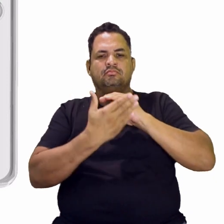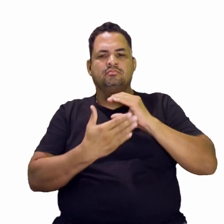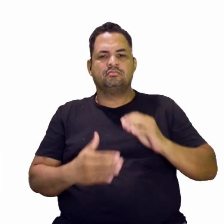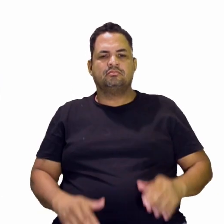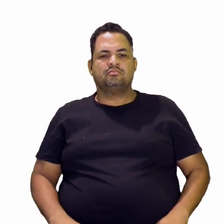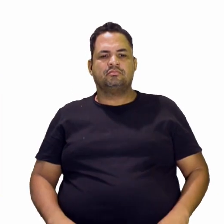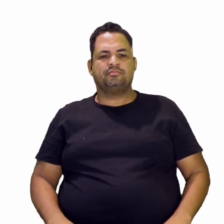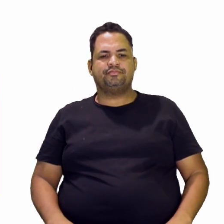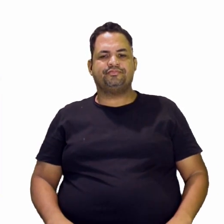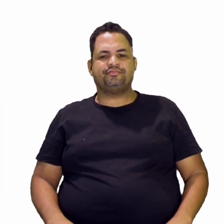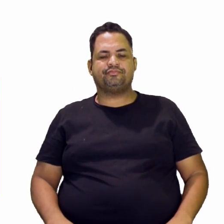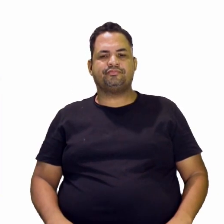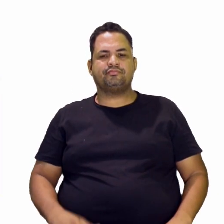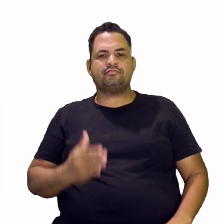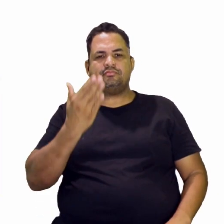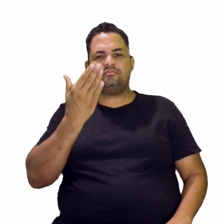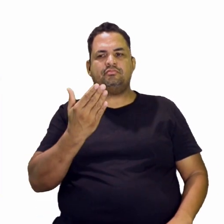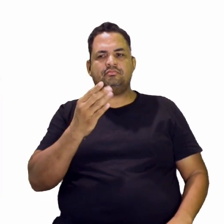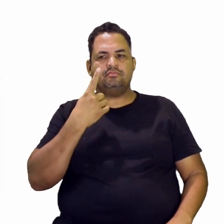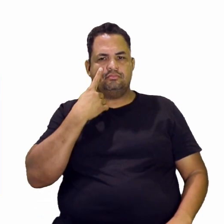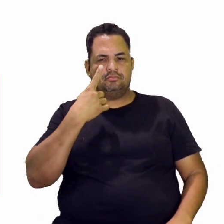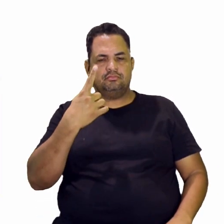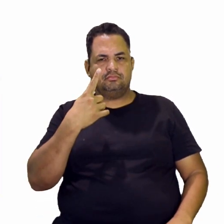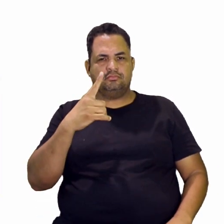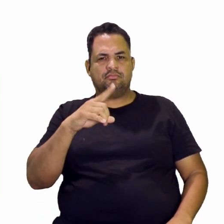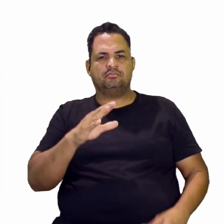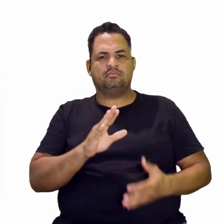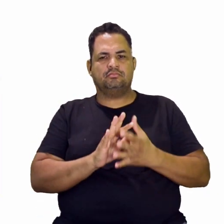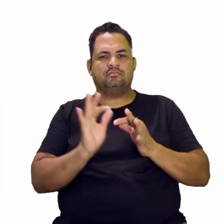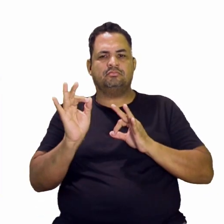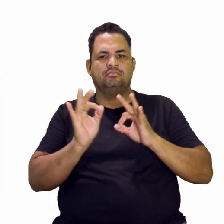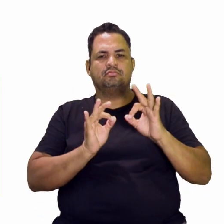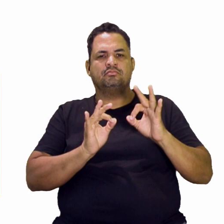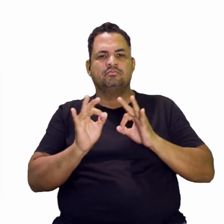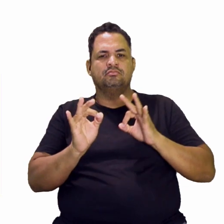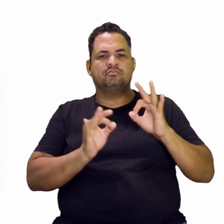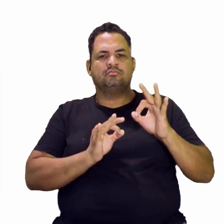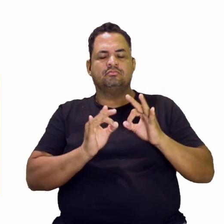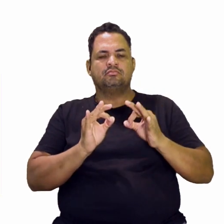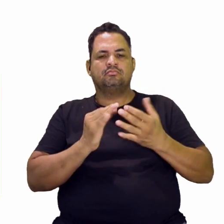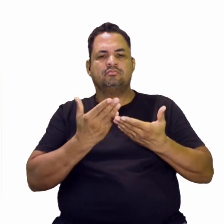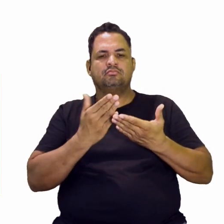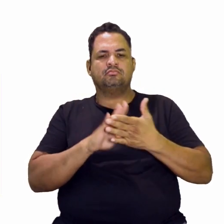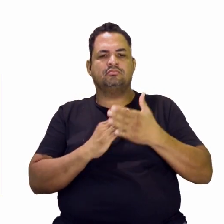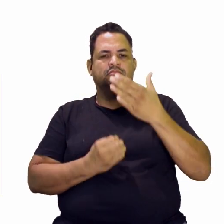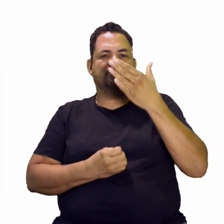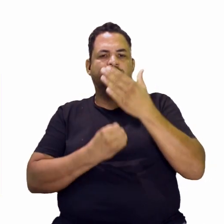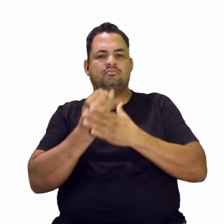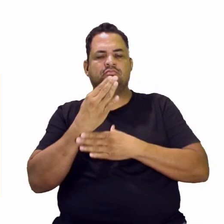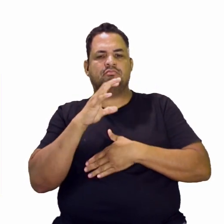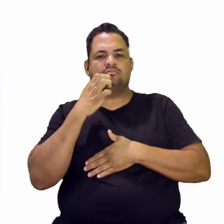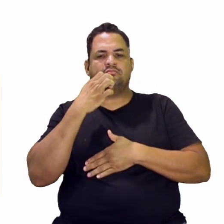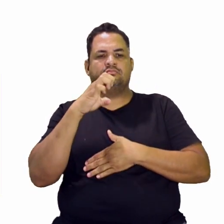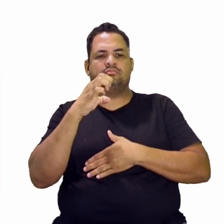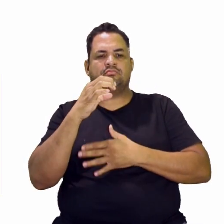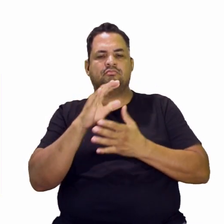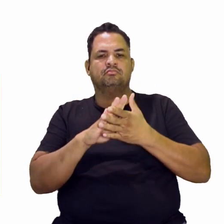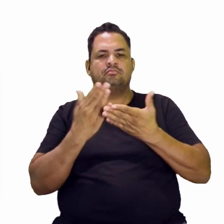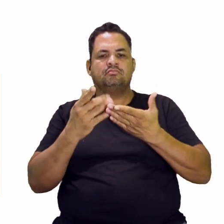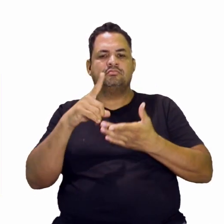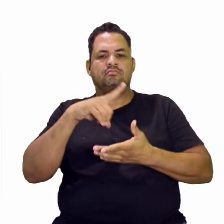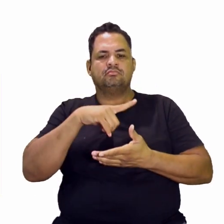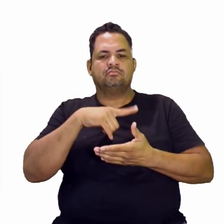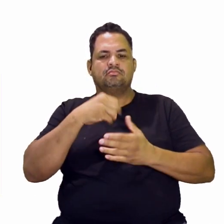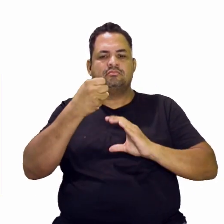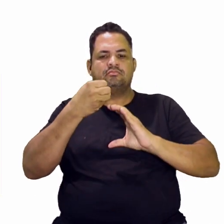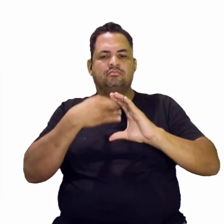tá? E nesses carboidratos a gente viu que eles são fontes de energia, além de alguns também terem a